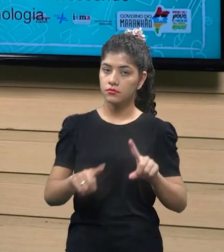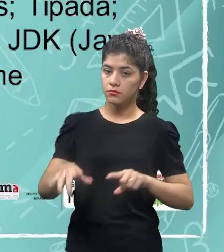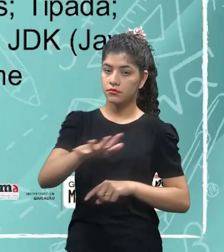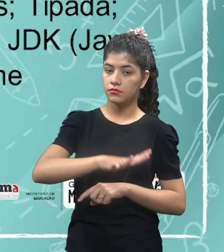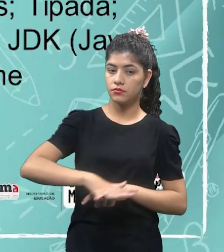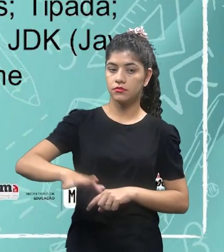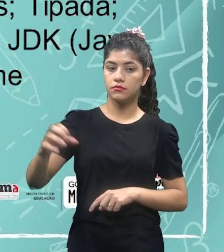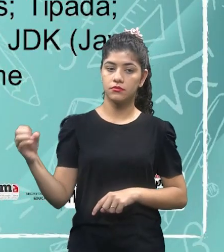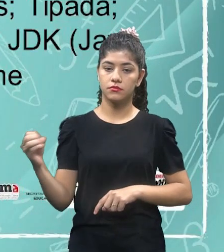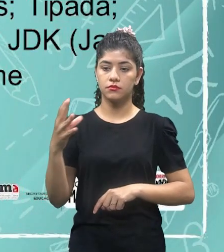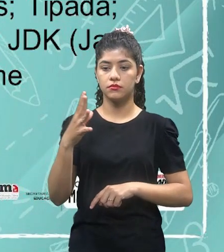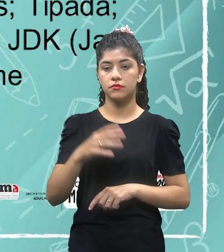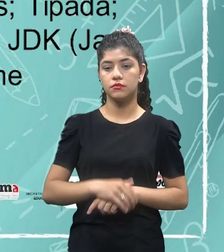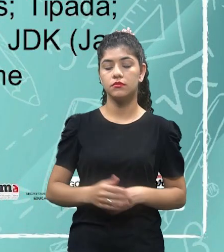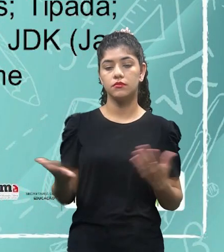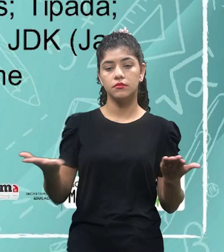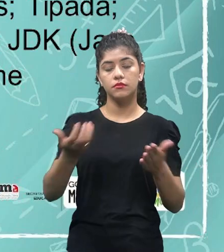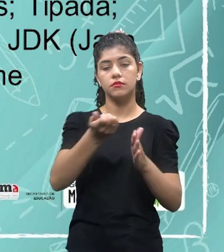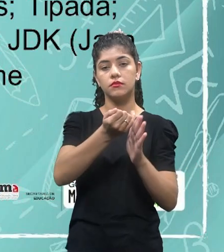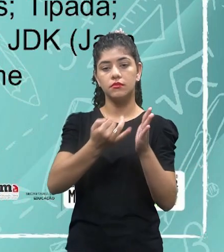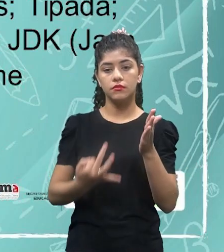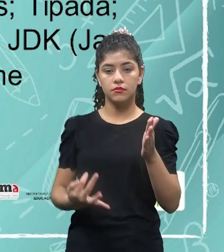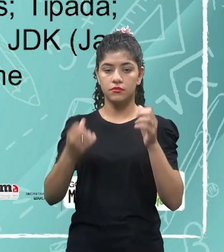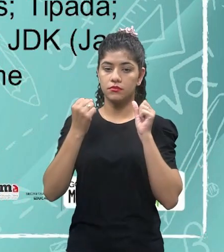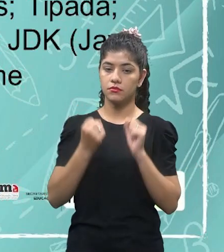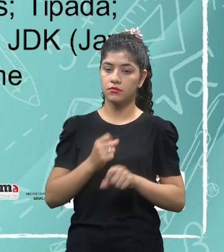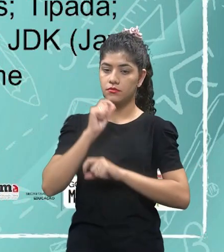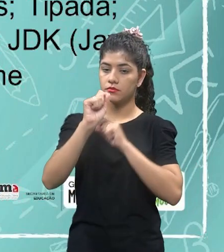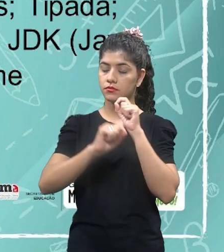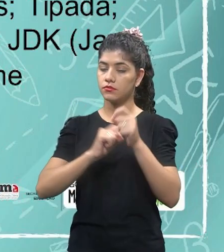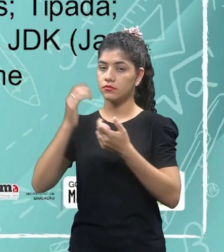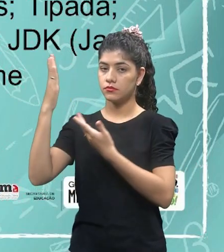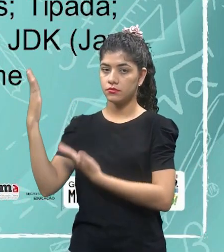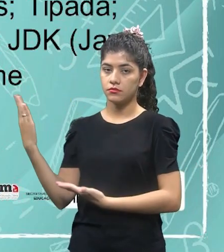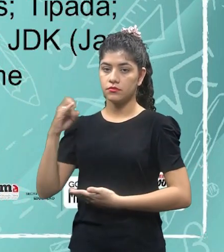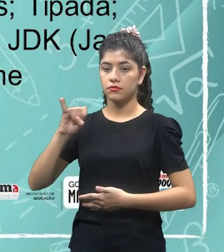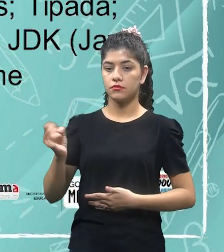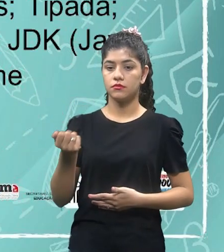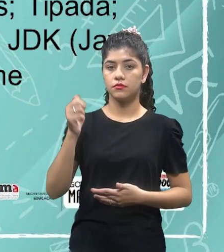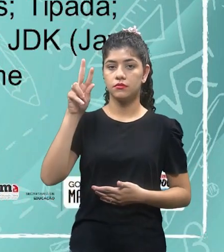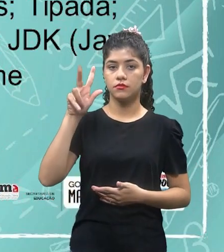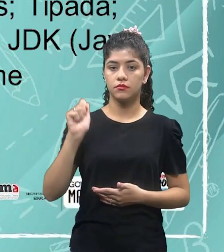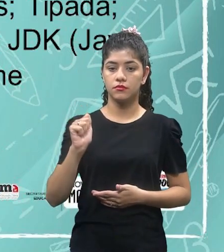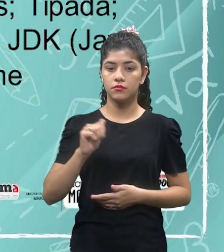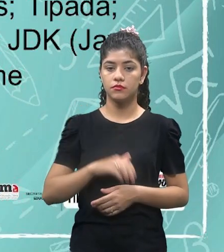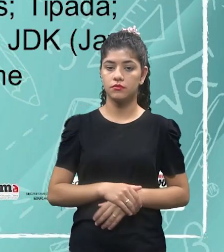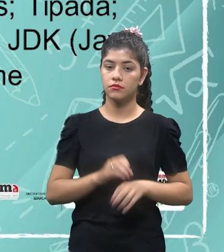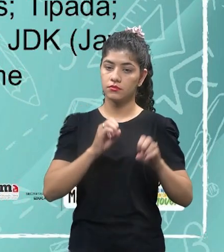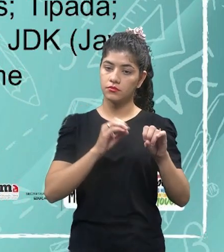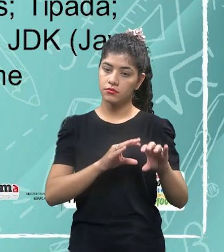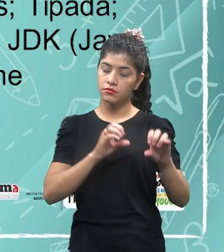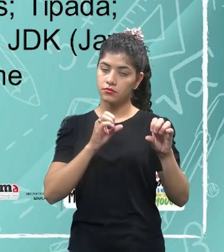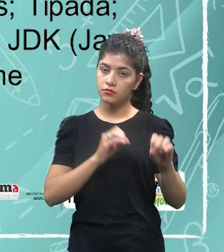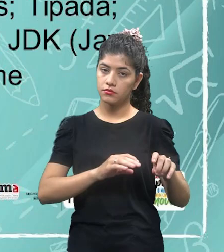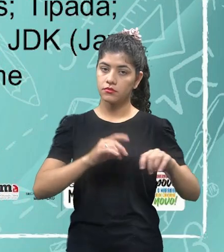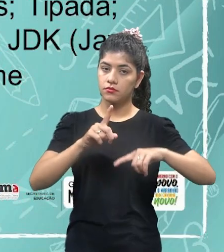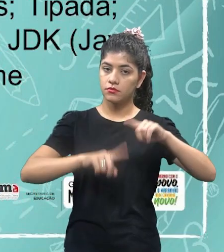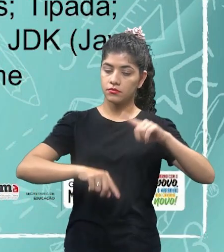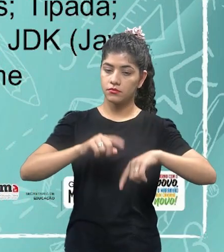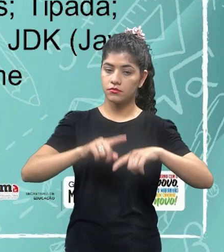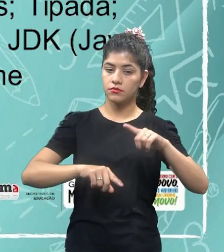moderno. Algumas características que podemos citar sobre a linguagem Java são: orientada a